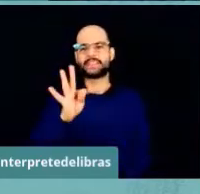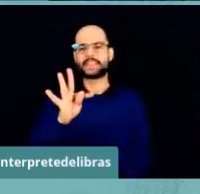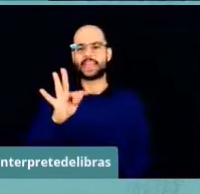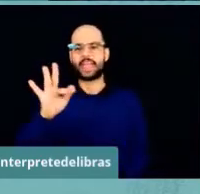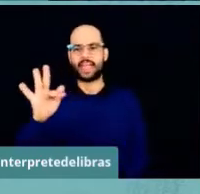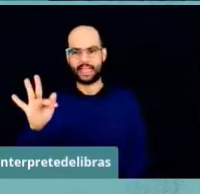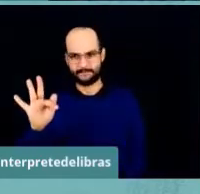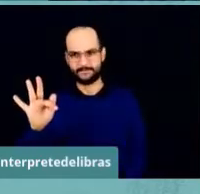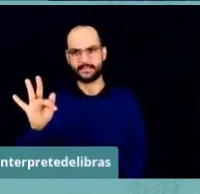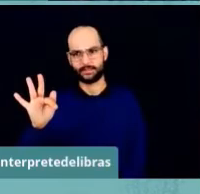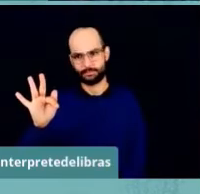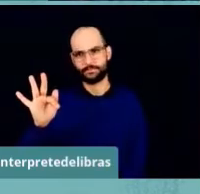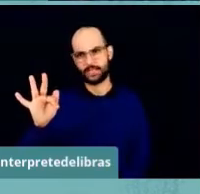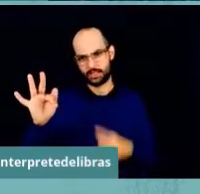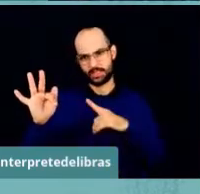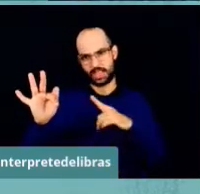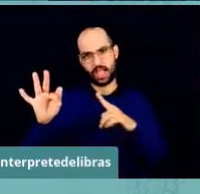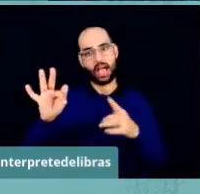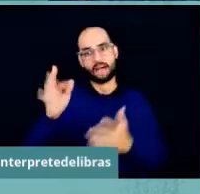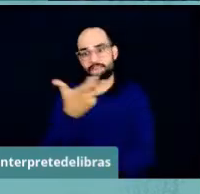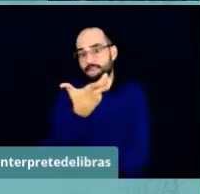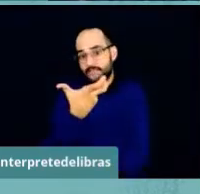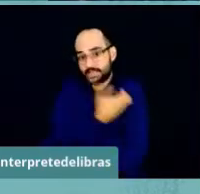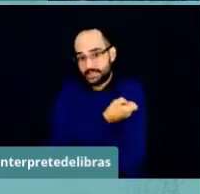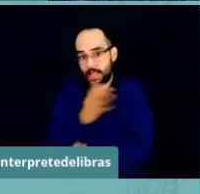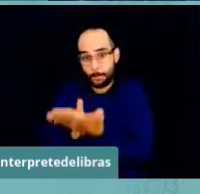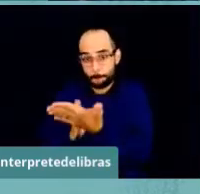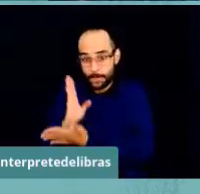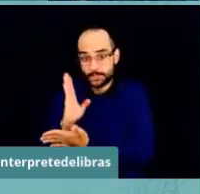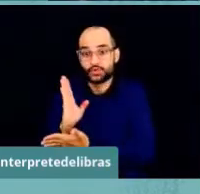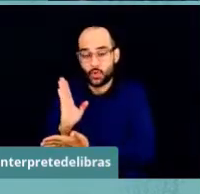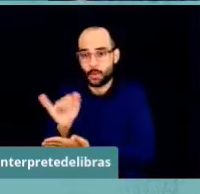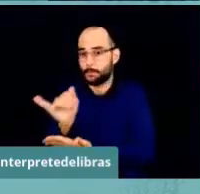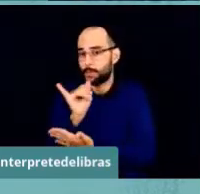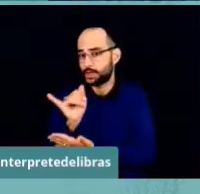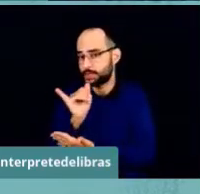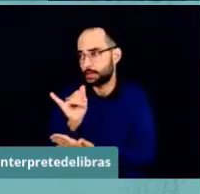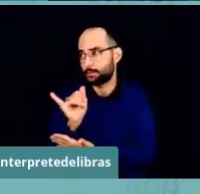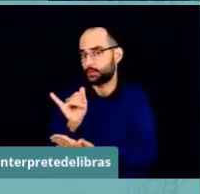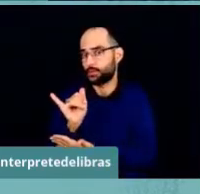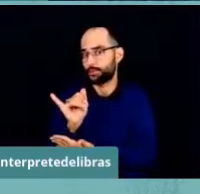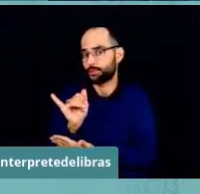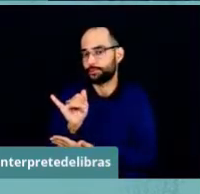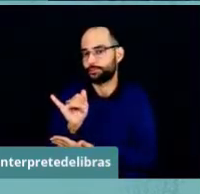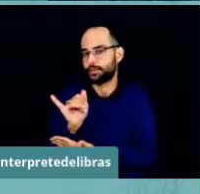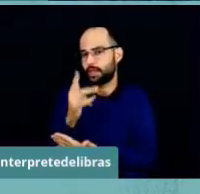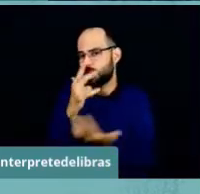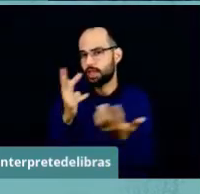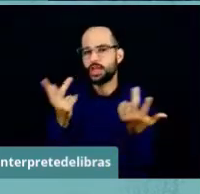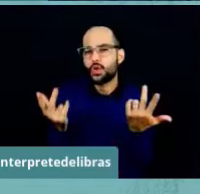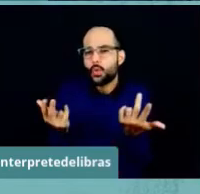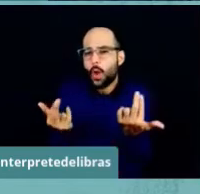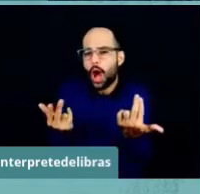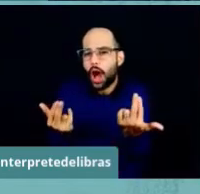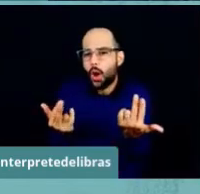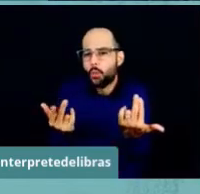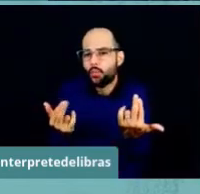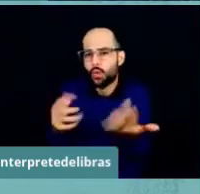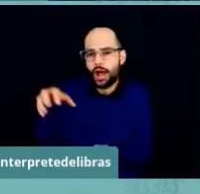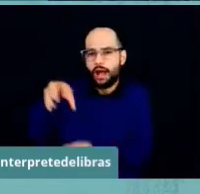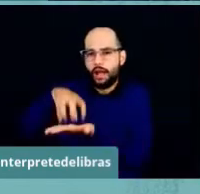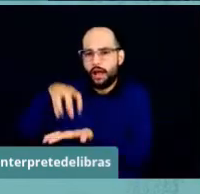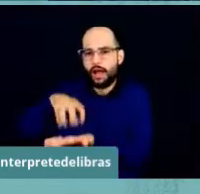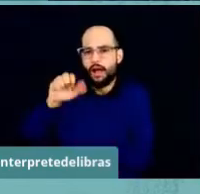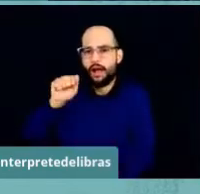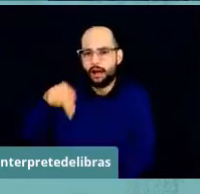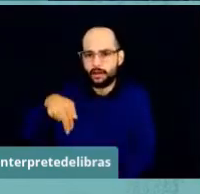se uma vacina foi aprovada pelas agências, digamos assim, irmãs da Anvisa, ela poderia ser utilizada